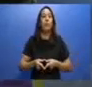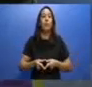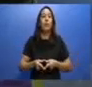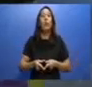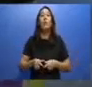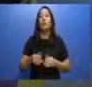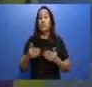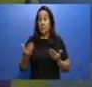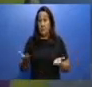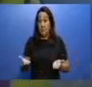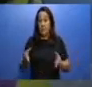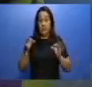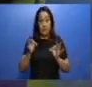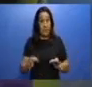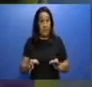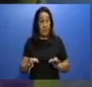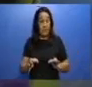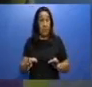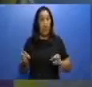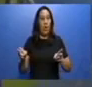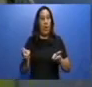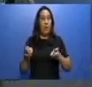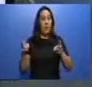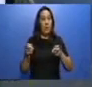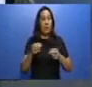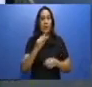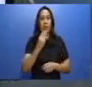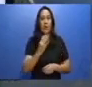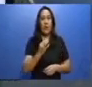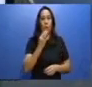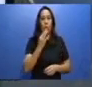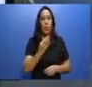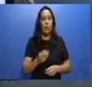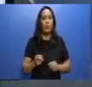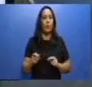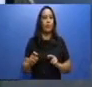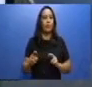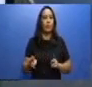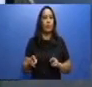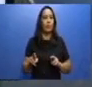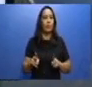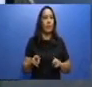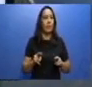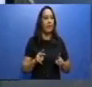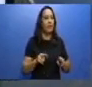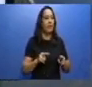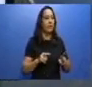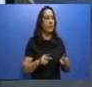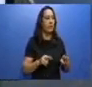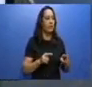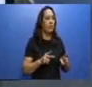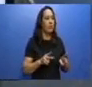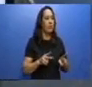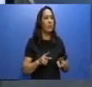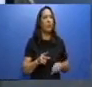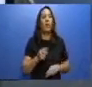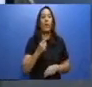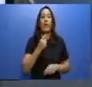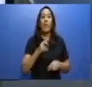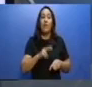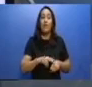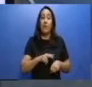Descobri a forma, mas vocês perceberam que a cor não é tudo igual? Olha só, verde, vermelho, azul e